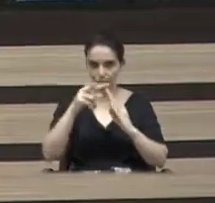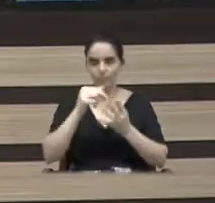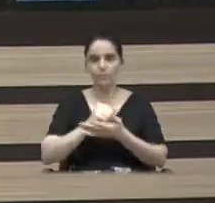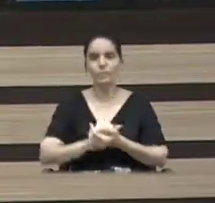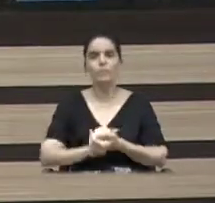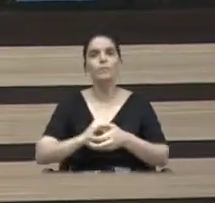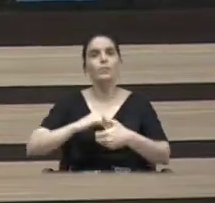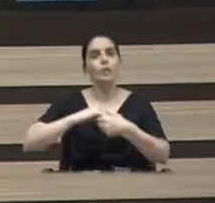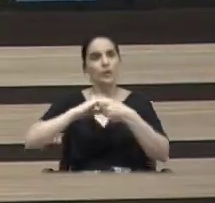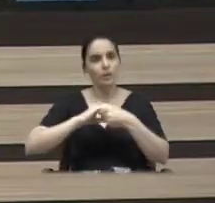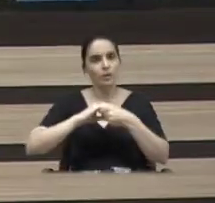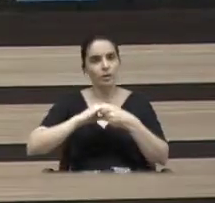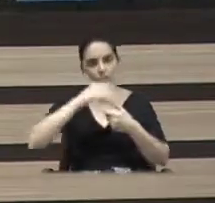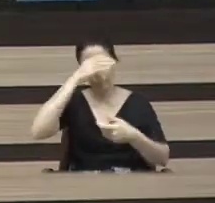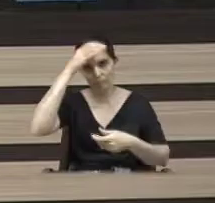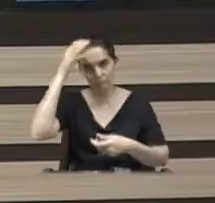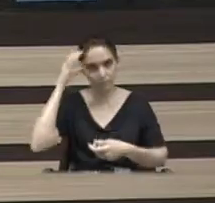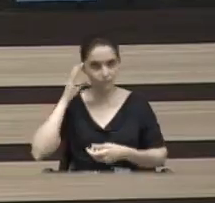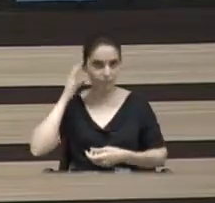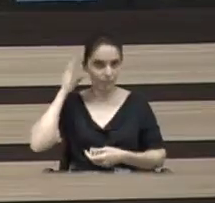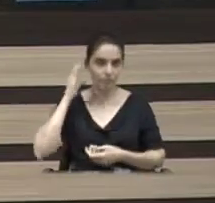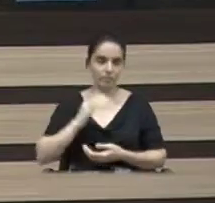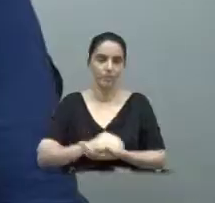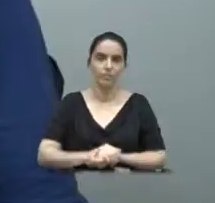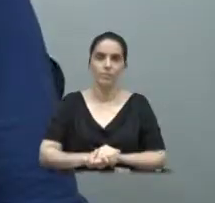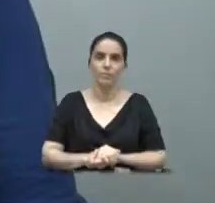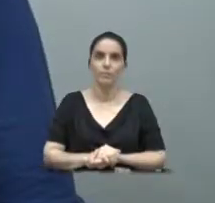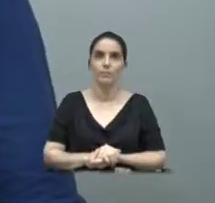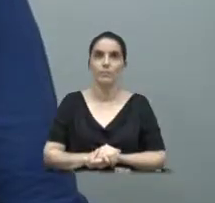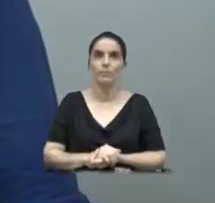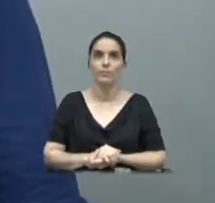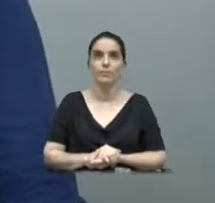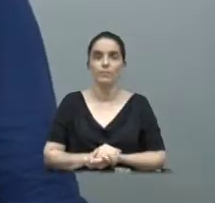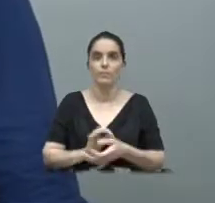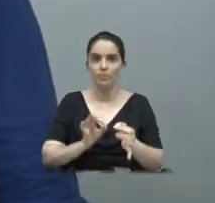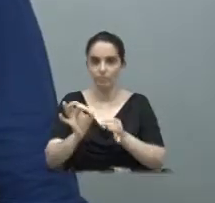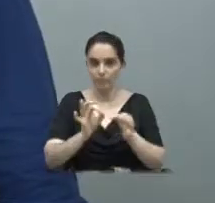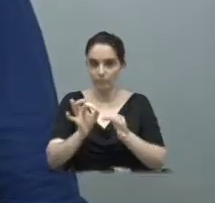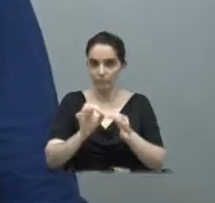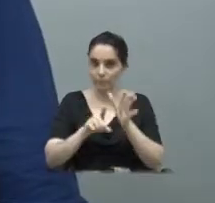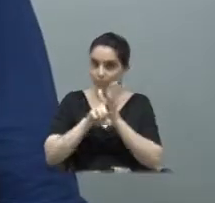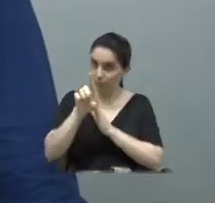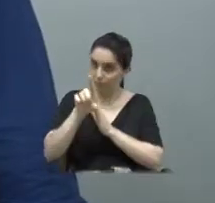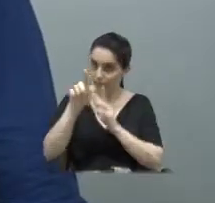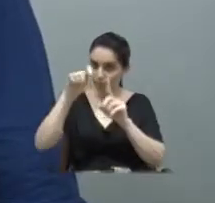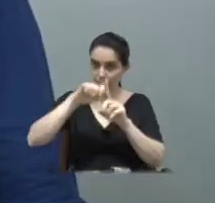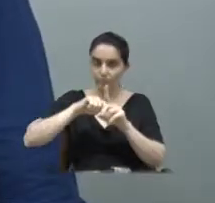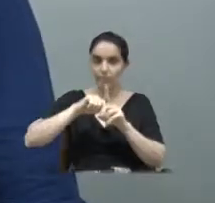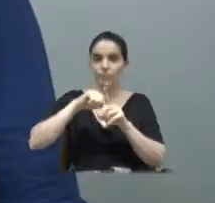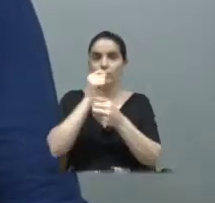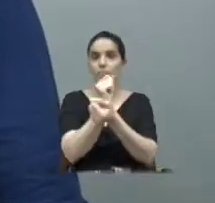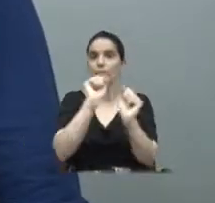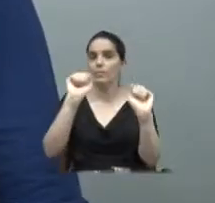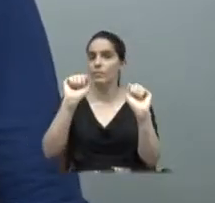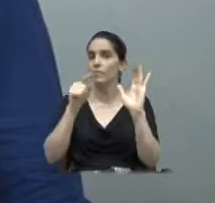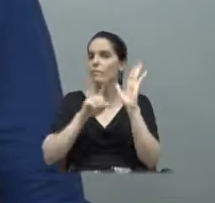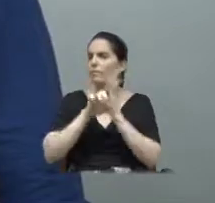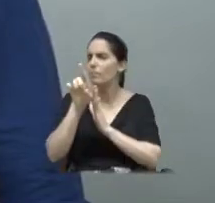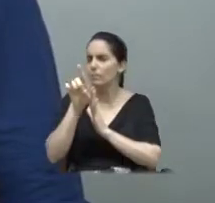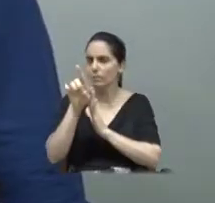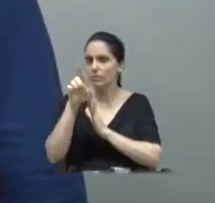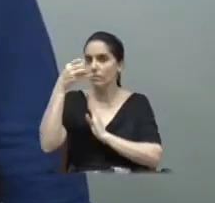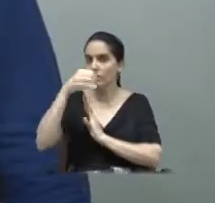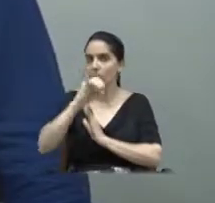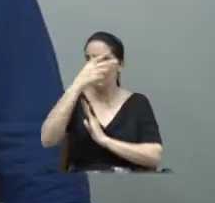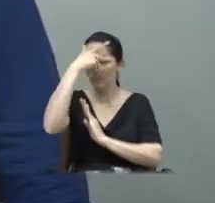Parabéns pelo requerimento, Carolina. E nós fizemos um requerimento no mês de maio desse ano, perguntando se a